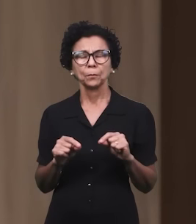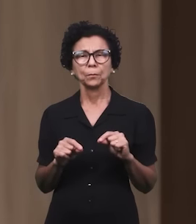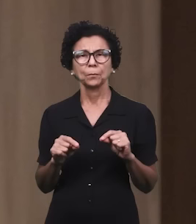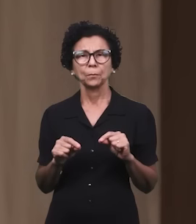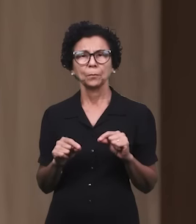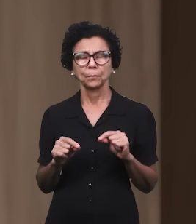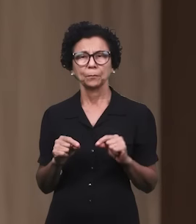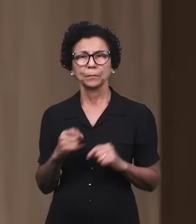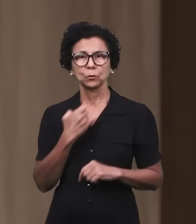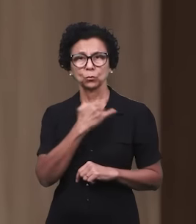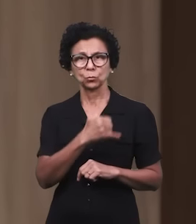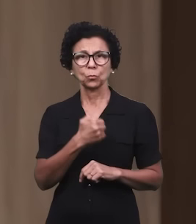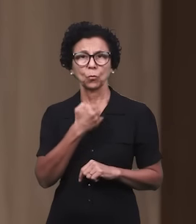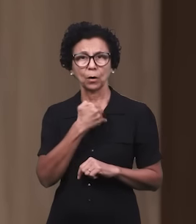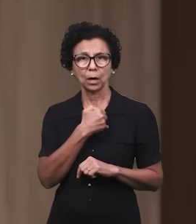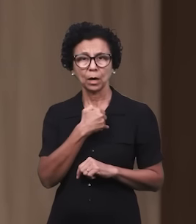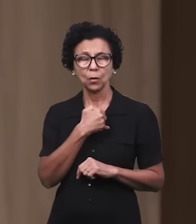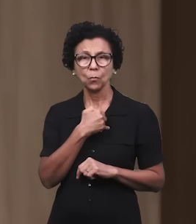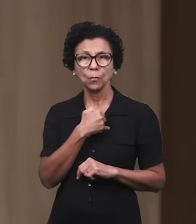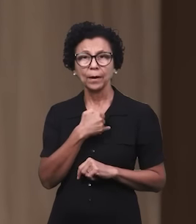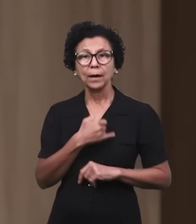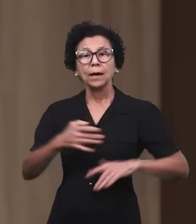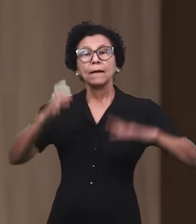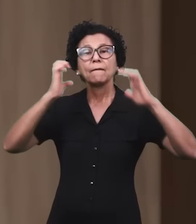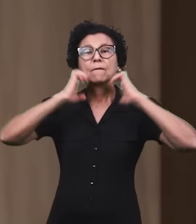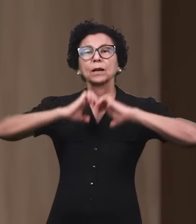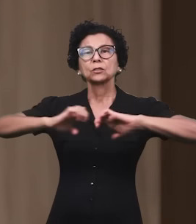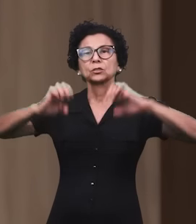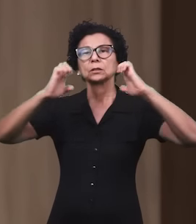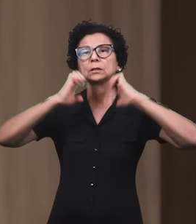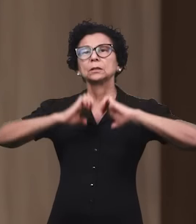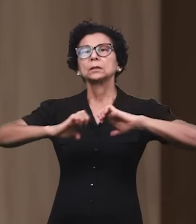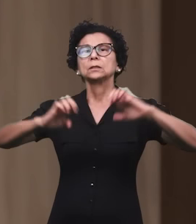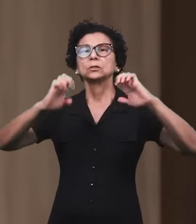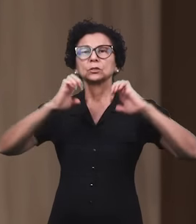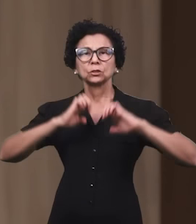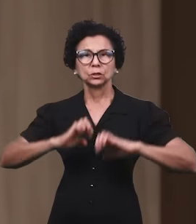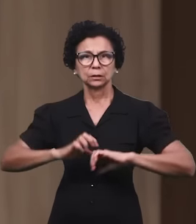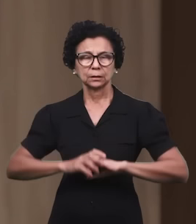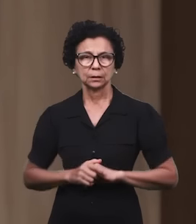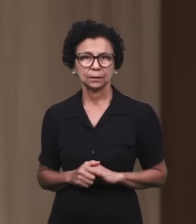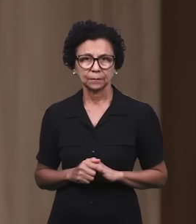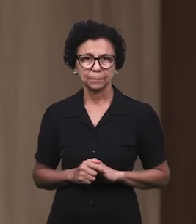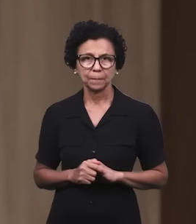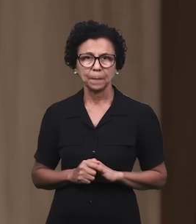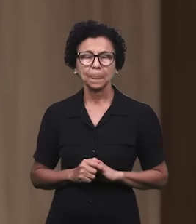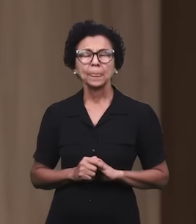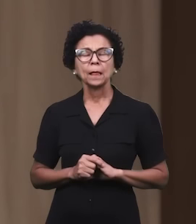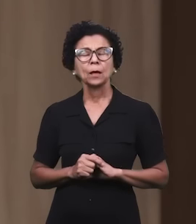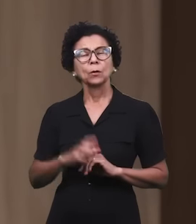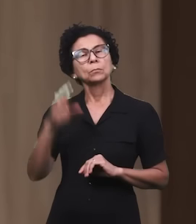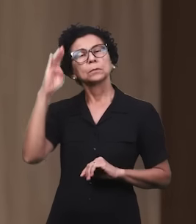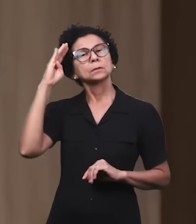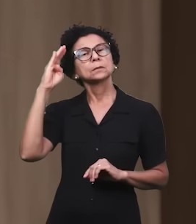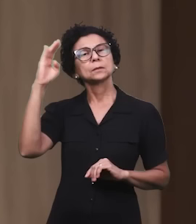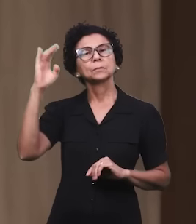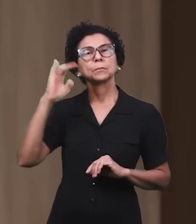de João é uma mensagem evangelística, é uma mensagem que tem como cunho